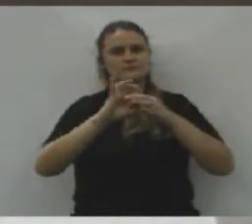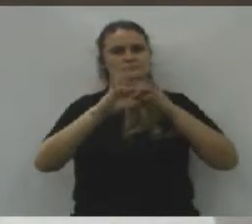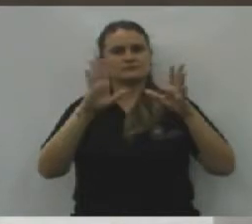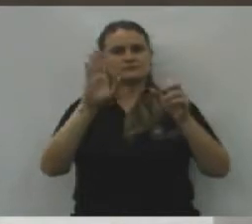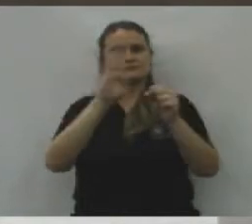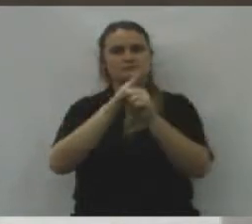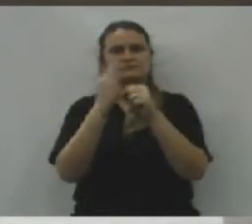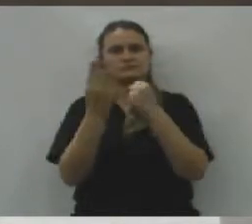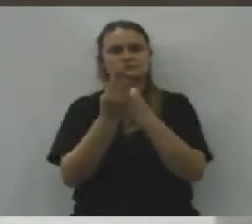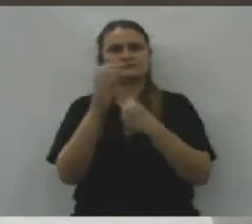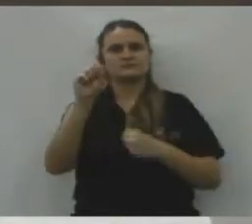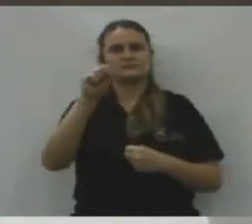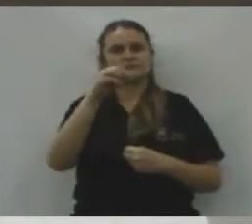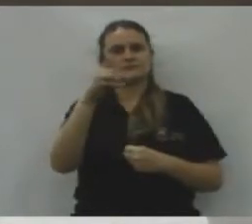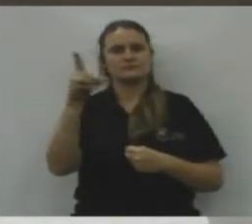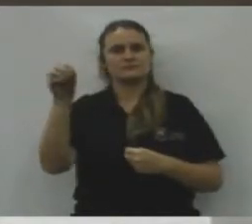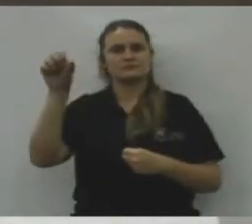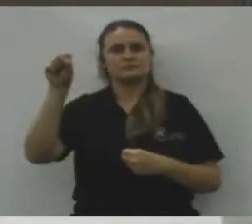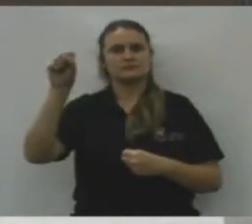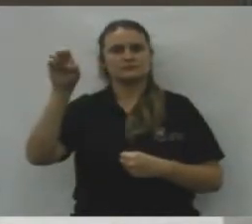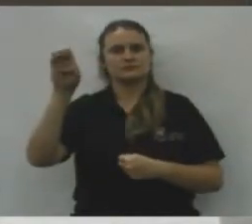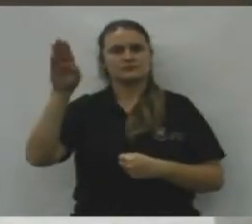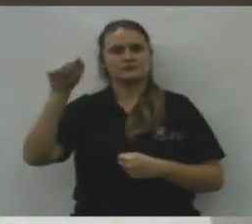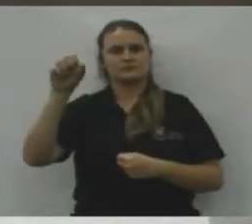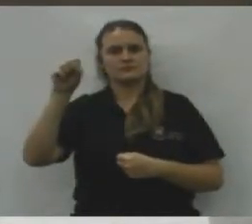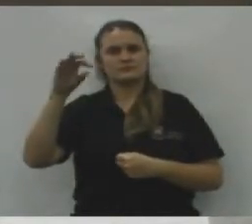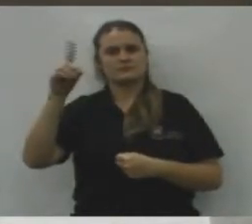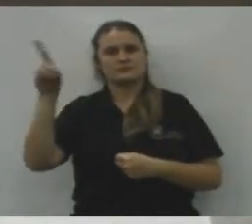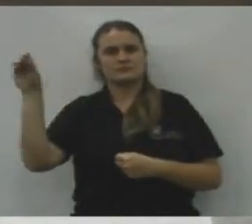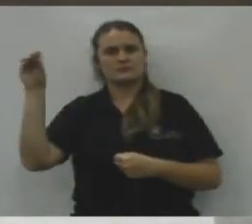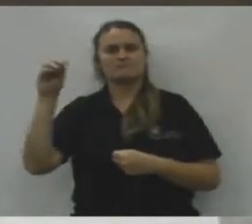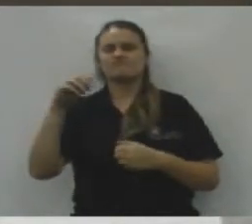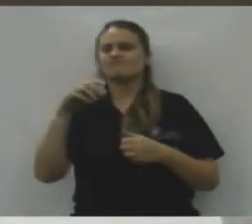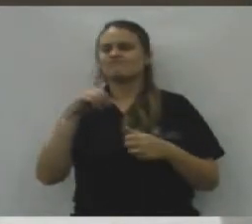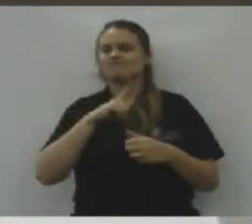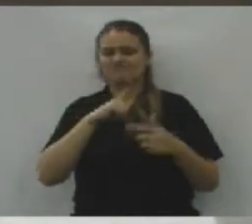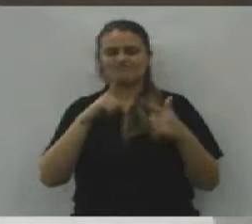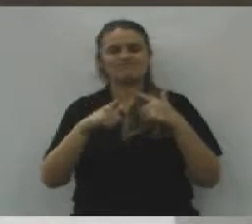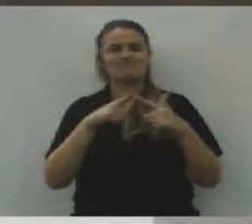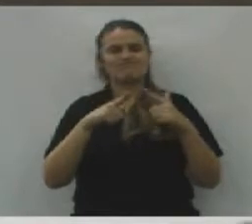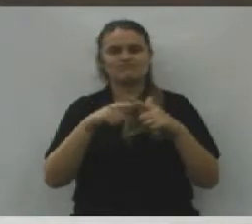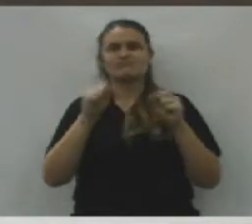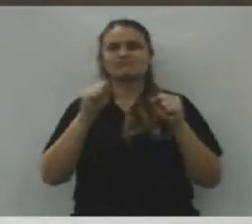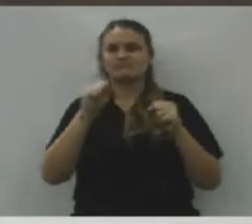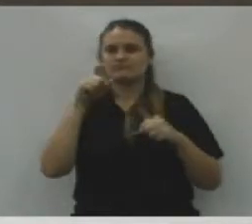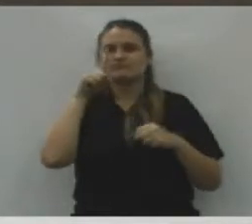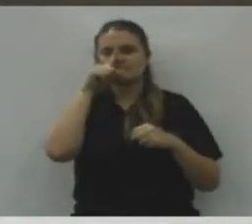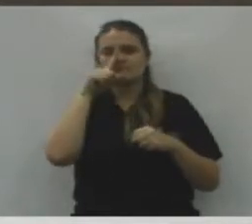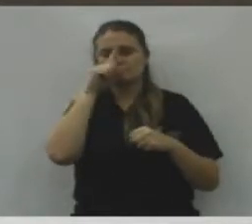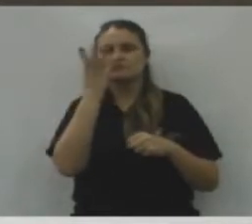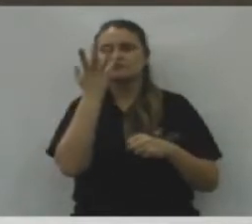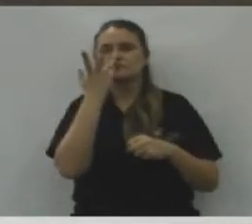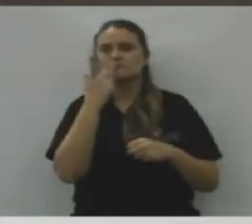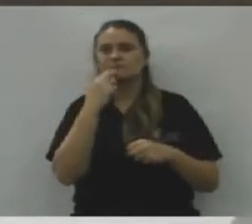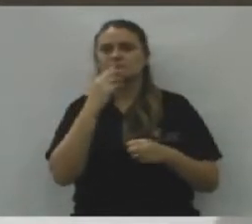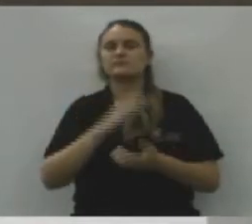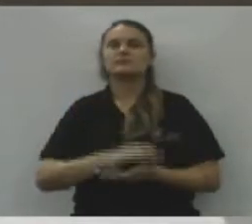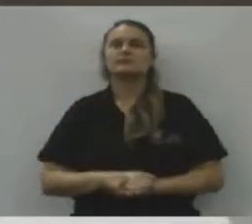São Sebastião, pois os brinquedos estão em péssimas condições, gerando perigo às